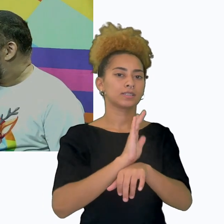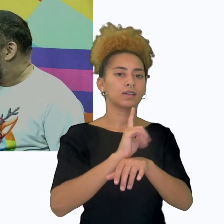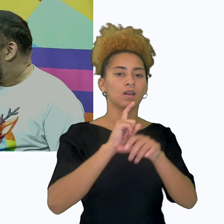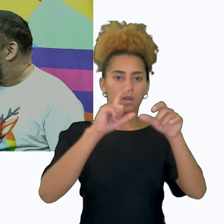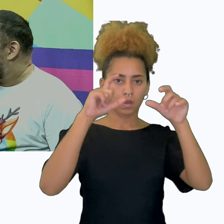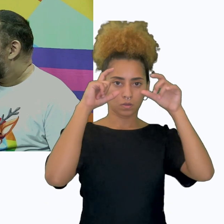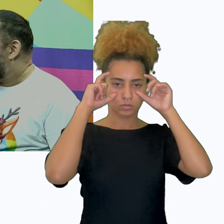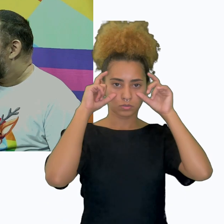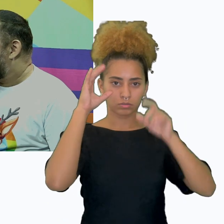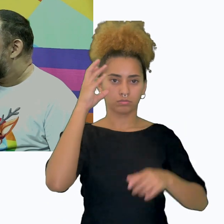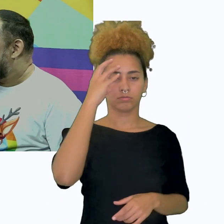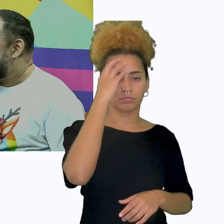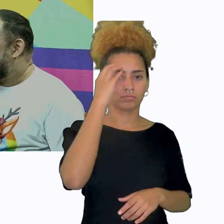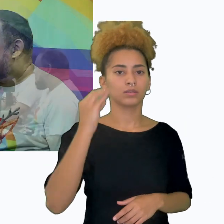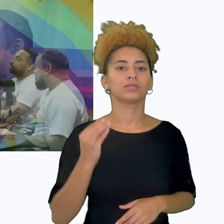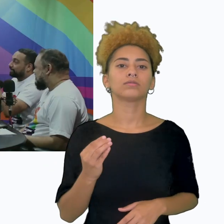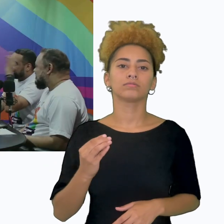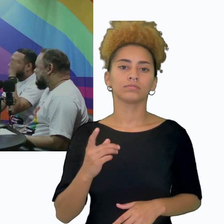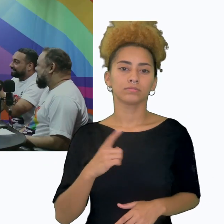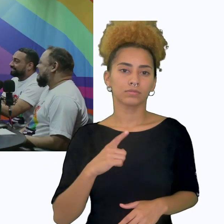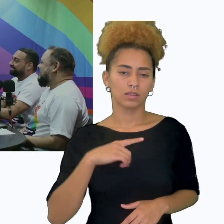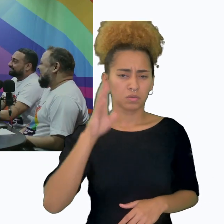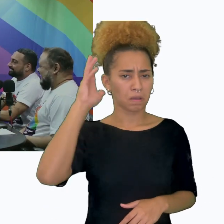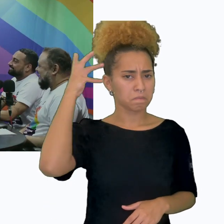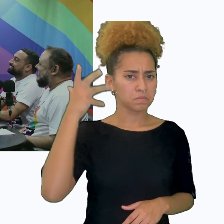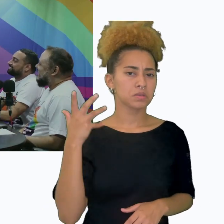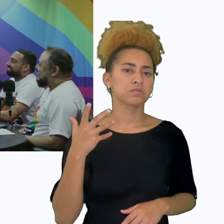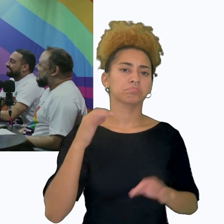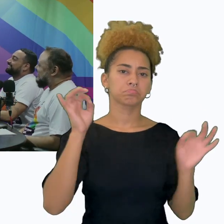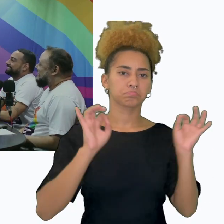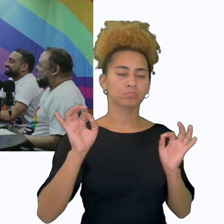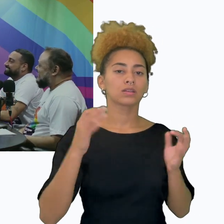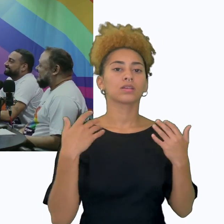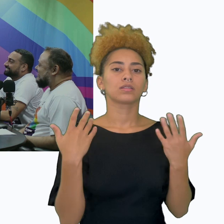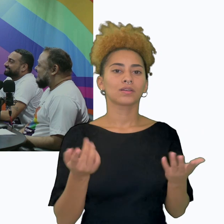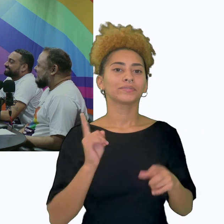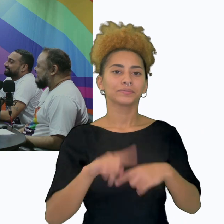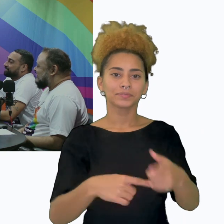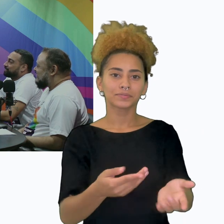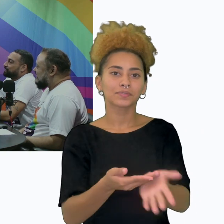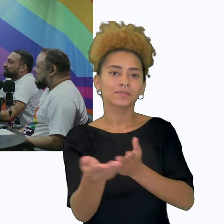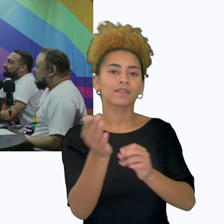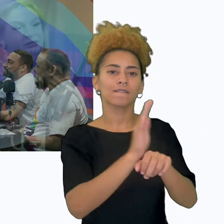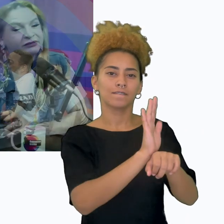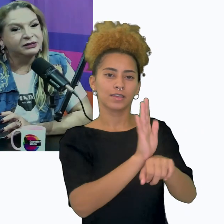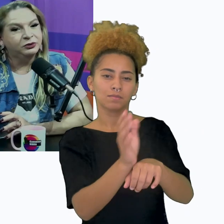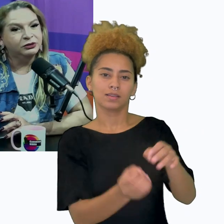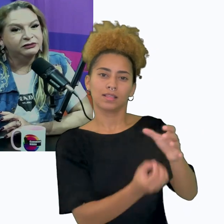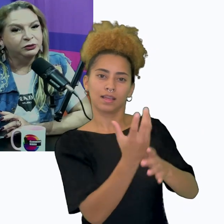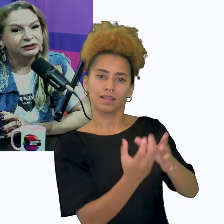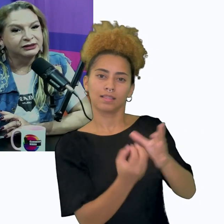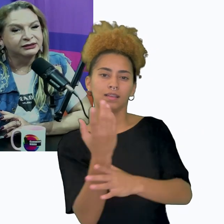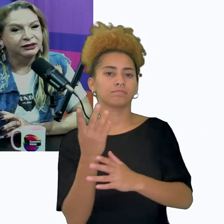com óculos escuro. Tirando, parece tirando, né? Com um negócio assim no cabelo. E aí depois disso eu comecei a fazer